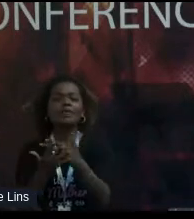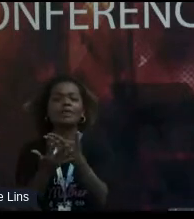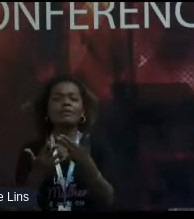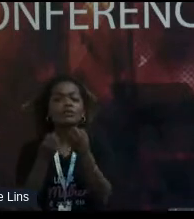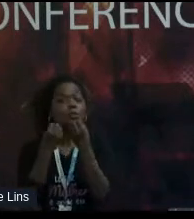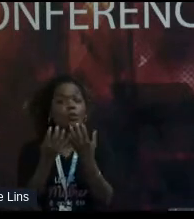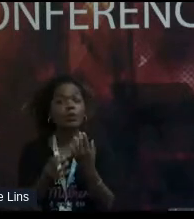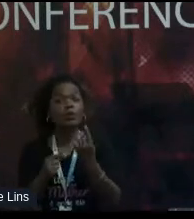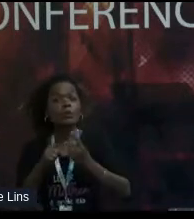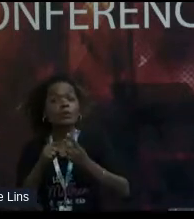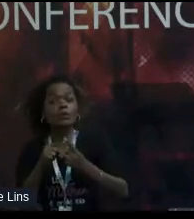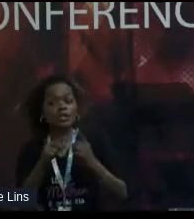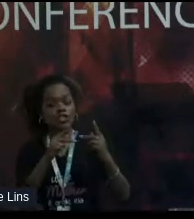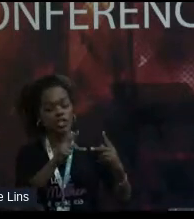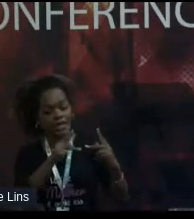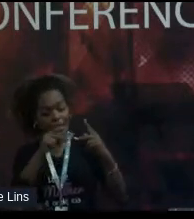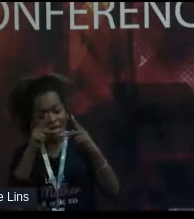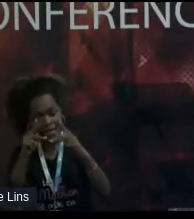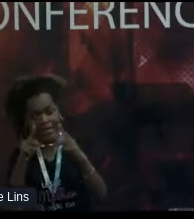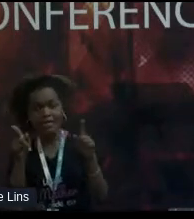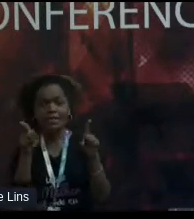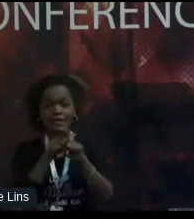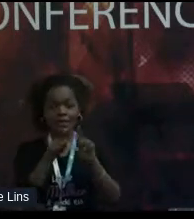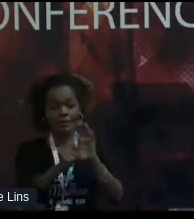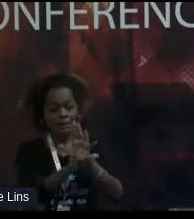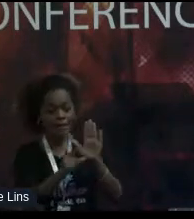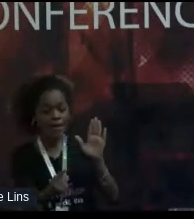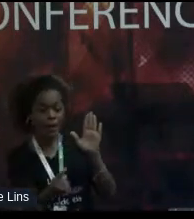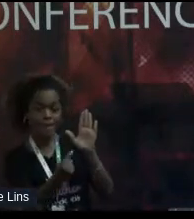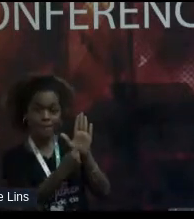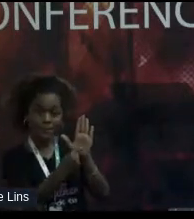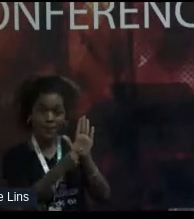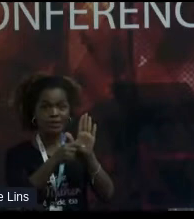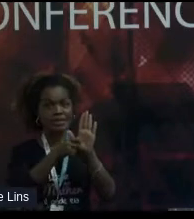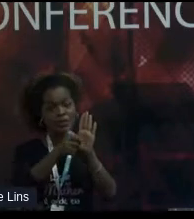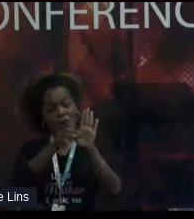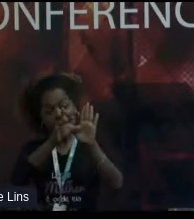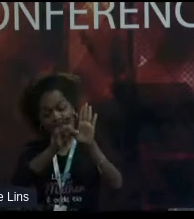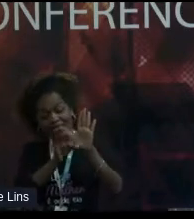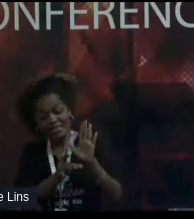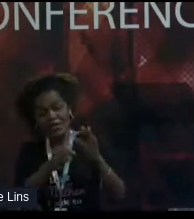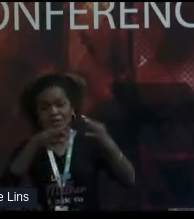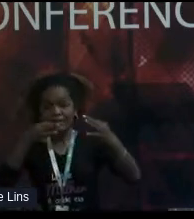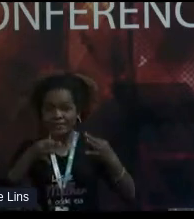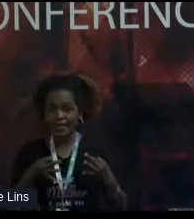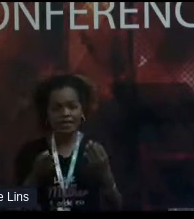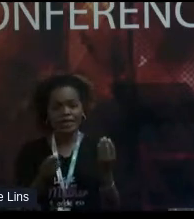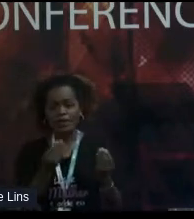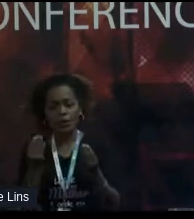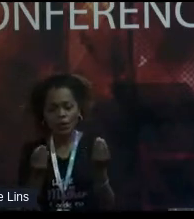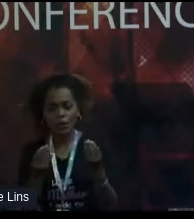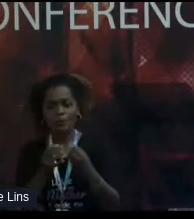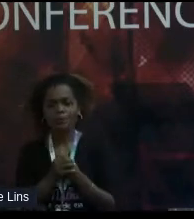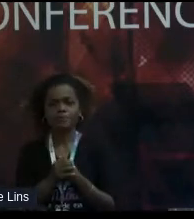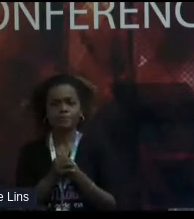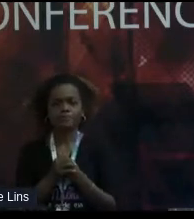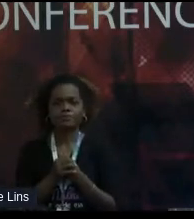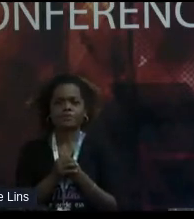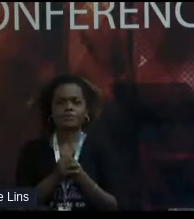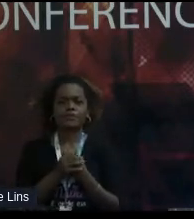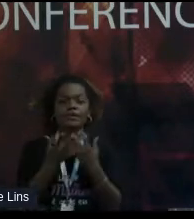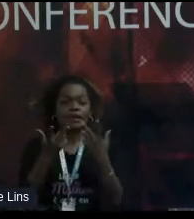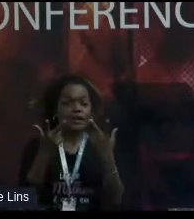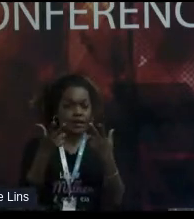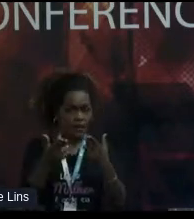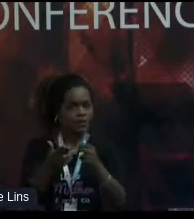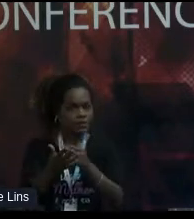os links e os botões com essas declarações adequadas, com essas descrições adequadas, Flavinho? Olha, são uns benefícios